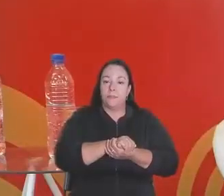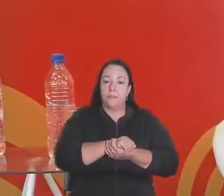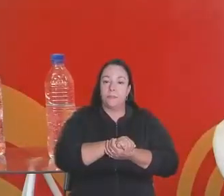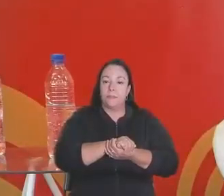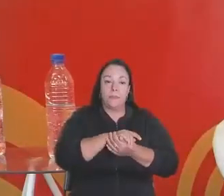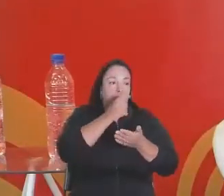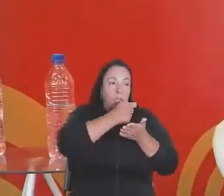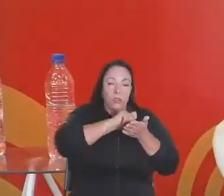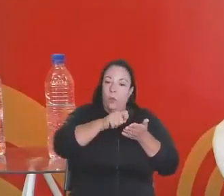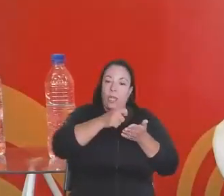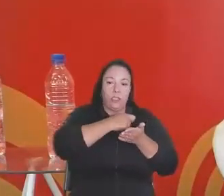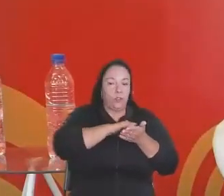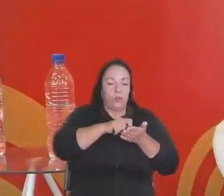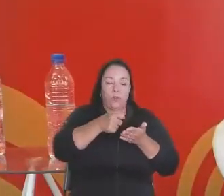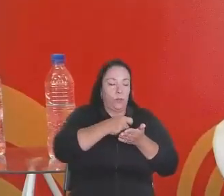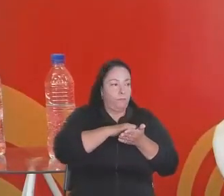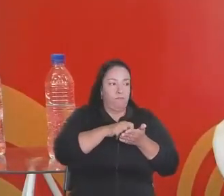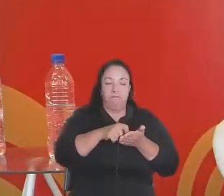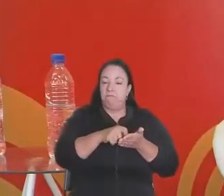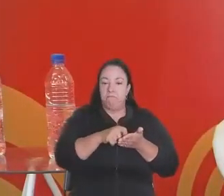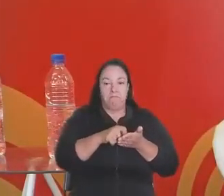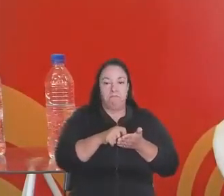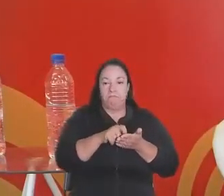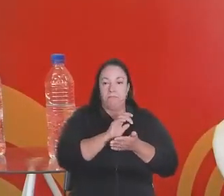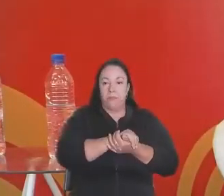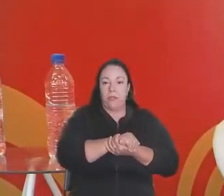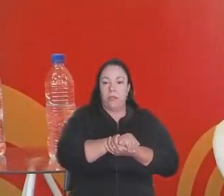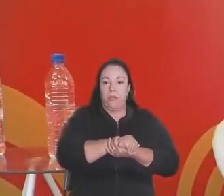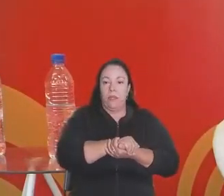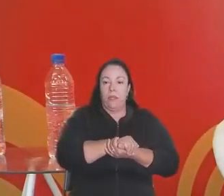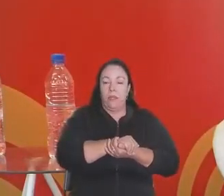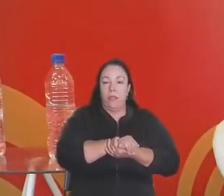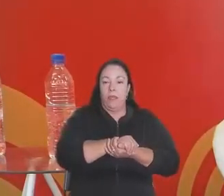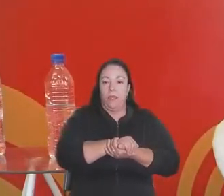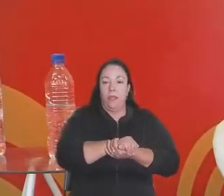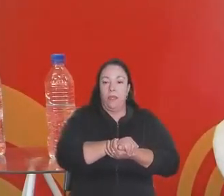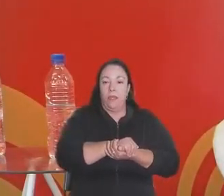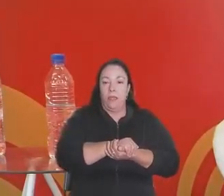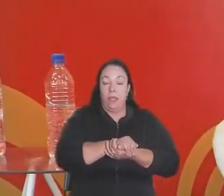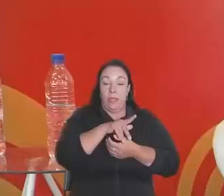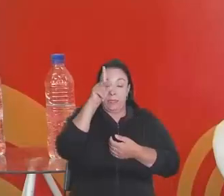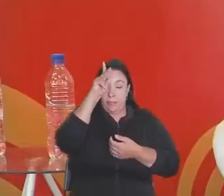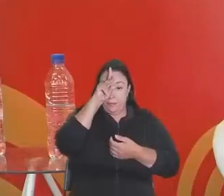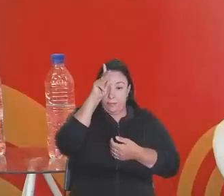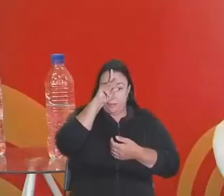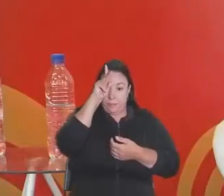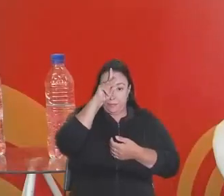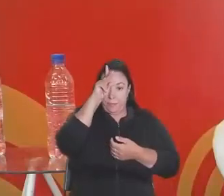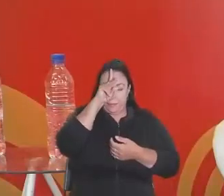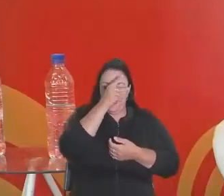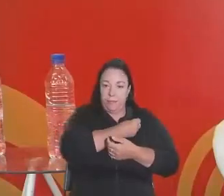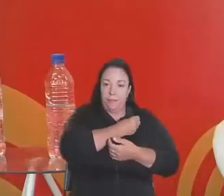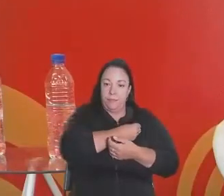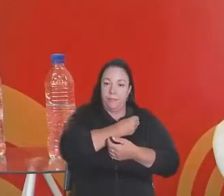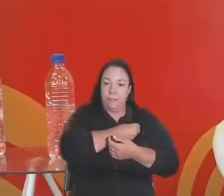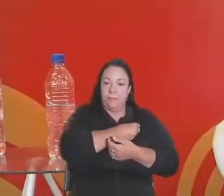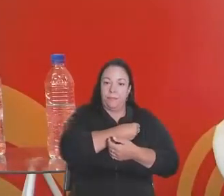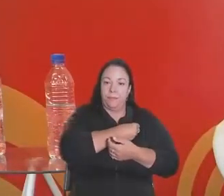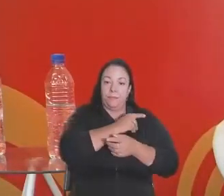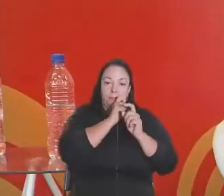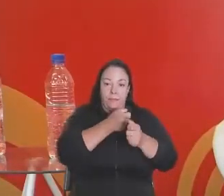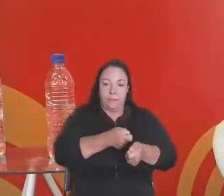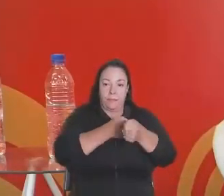não registrou. E eu tendo assim essas histórias vividas,